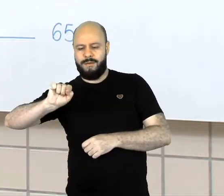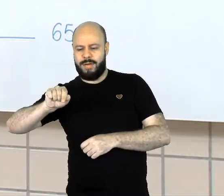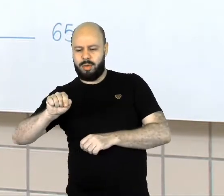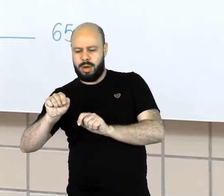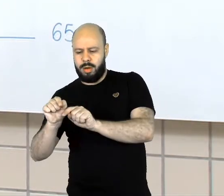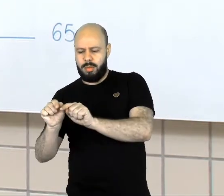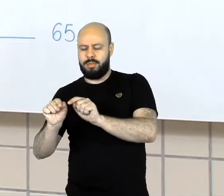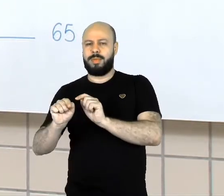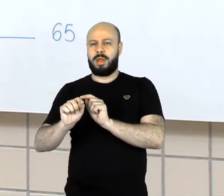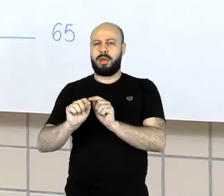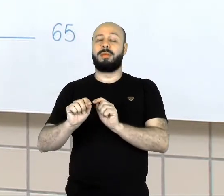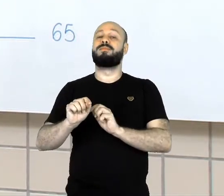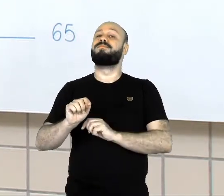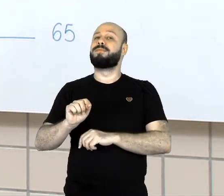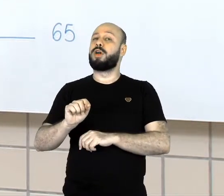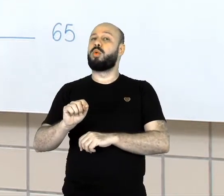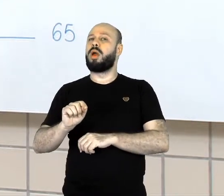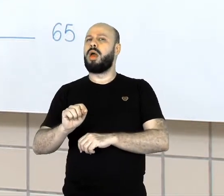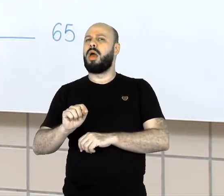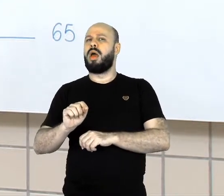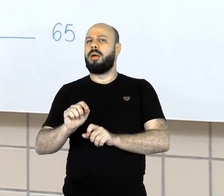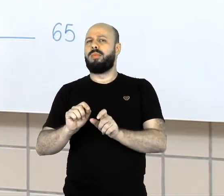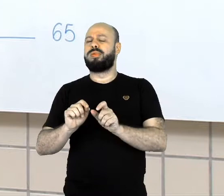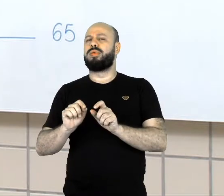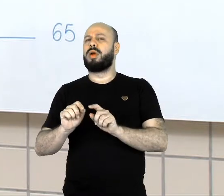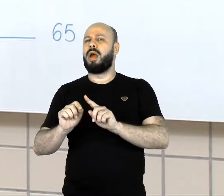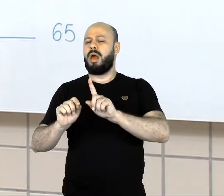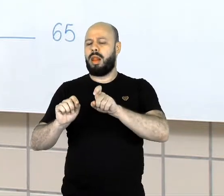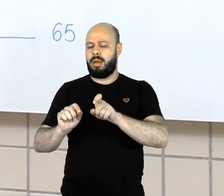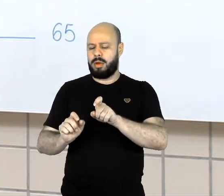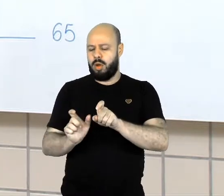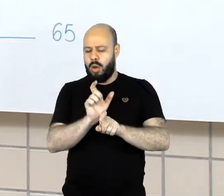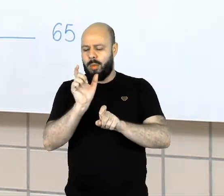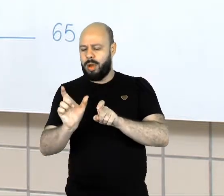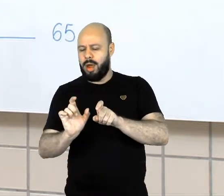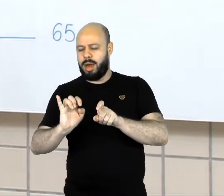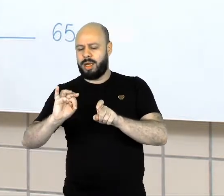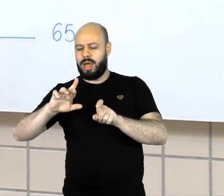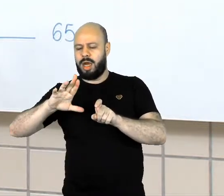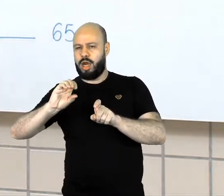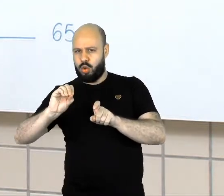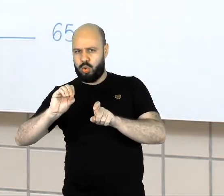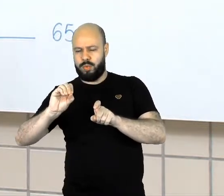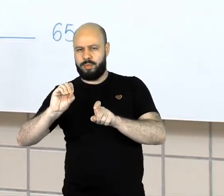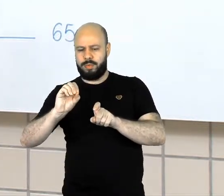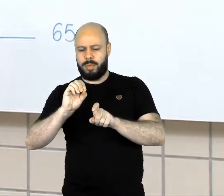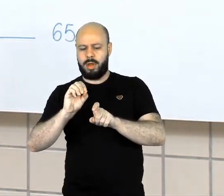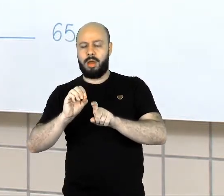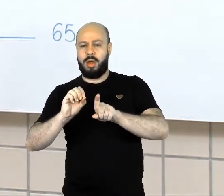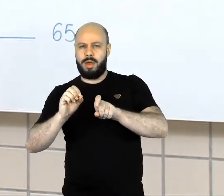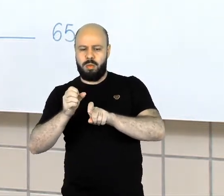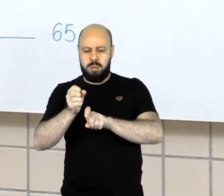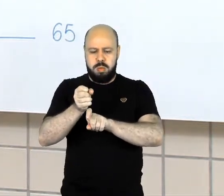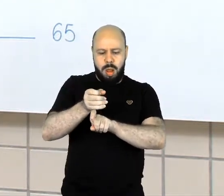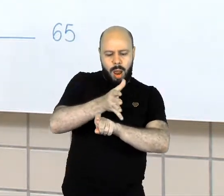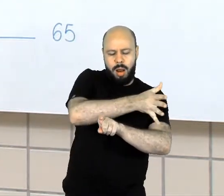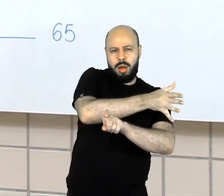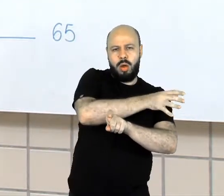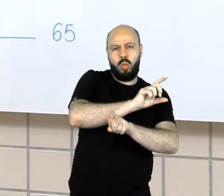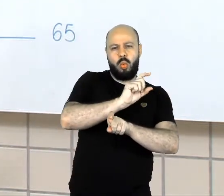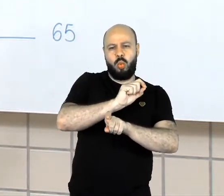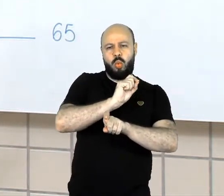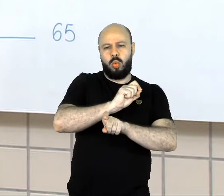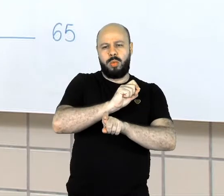vírgula, quem lembra como é que é o nome? É a parte inteira. E os números que vêm depois da